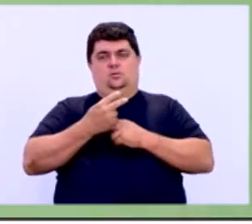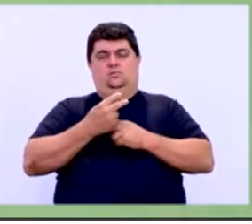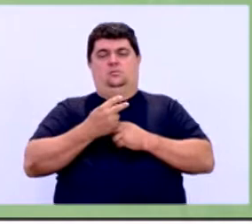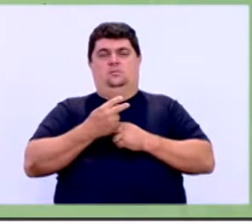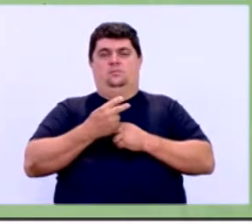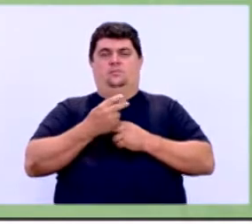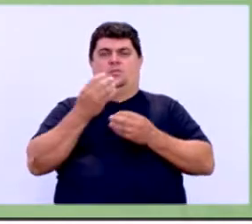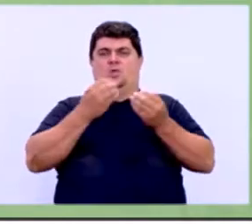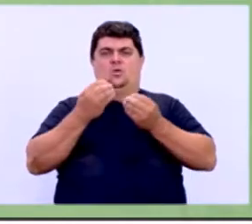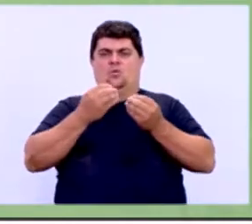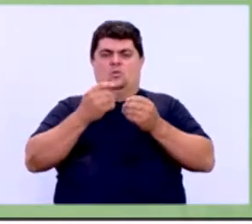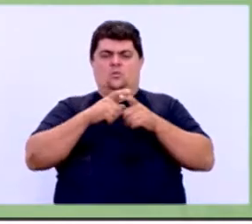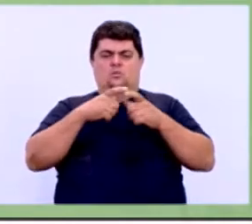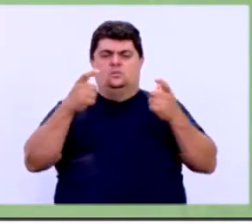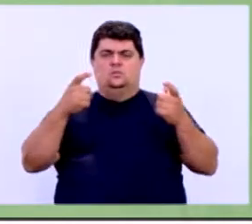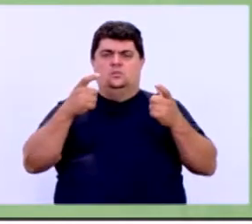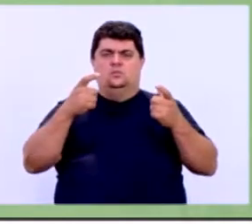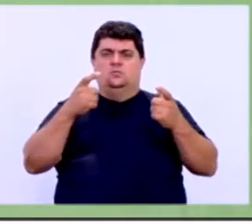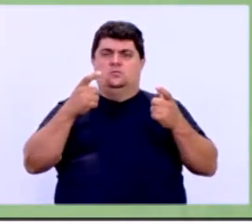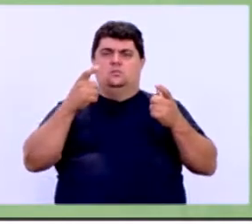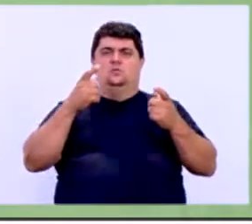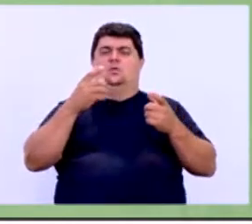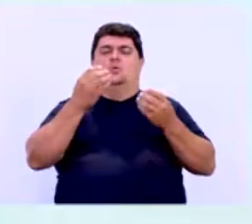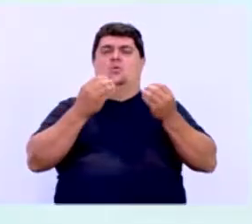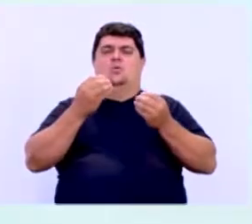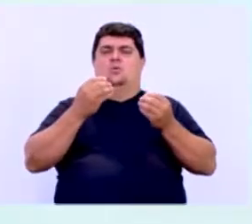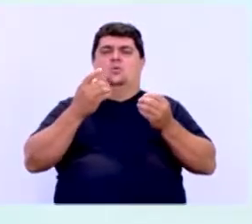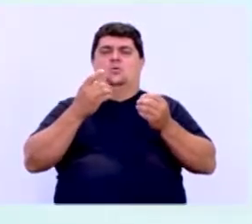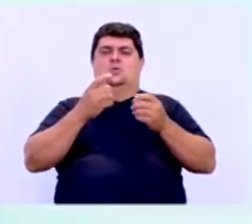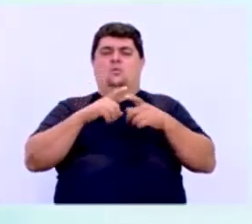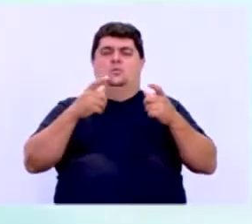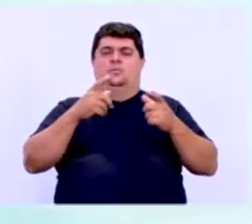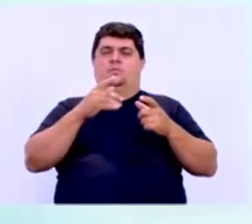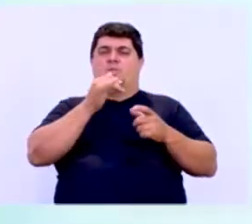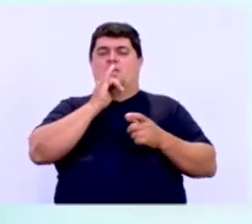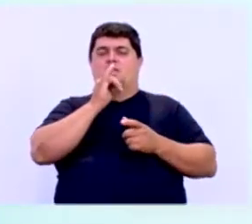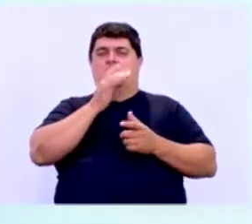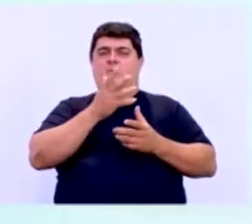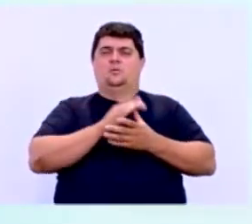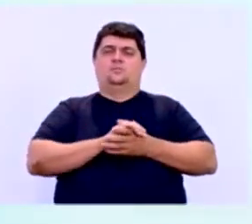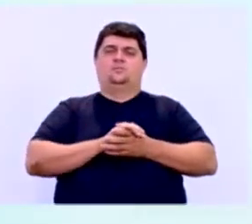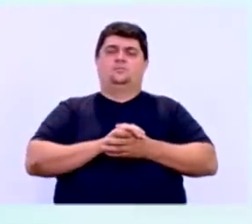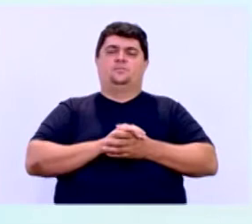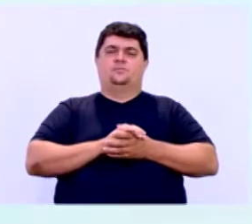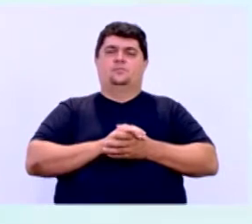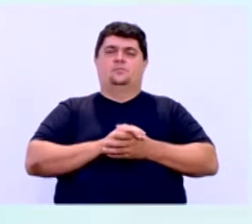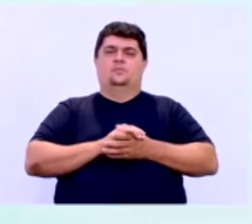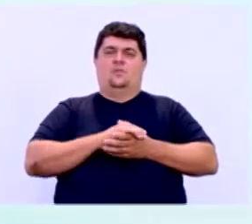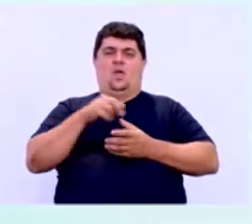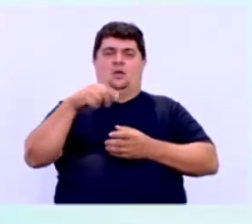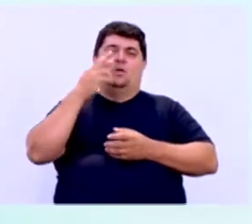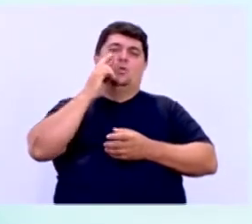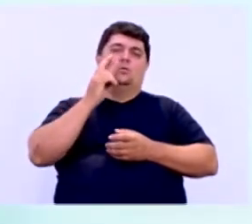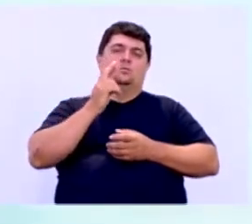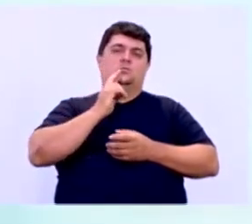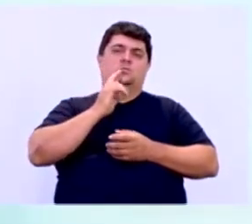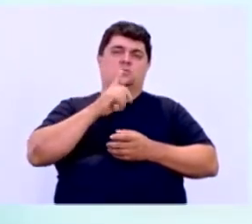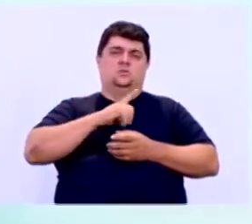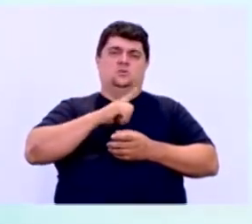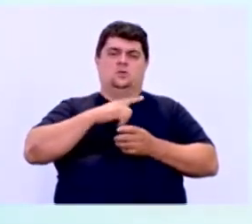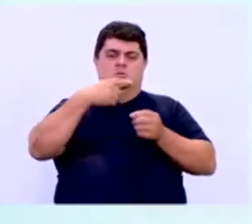como assim uma empresa vai encontrar-se em expansão? Como, por exemplo, nós temos aqui em Rondônia